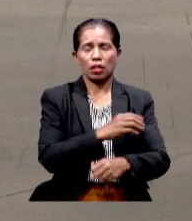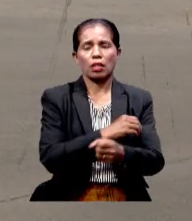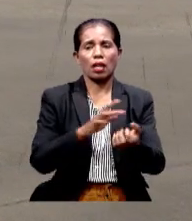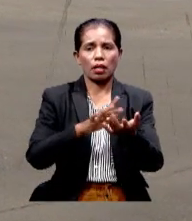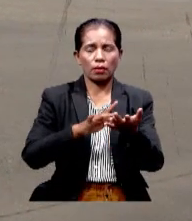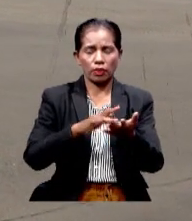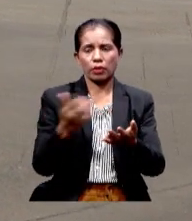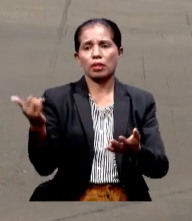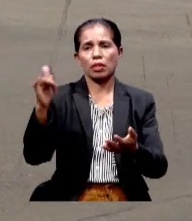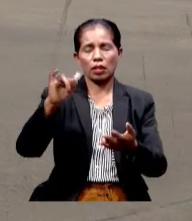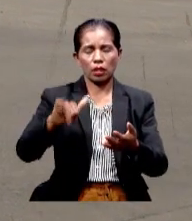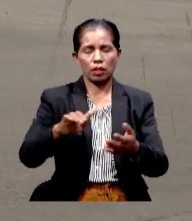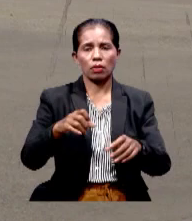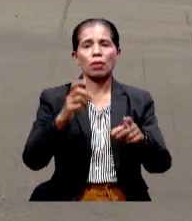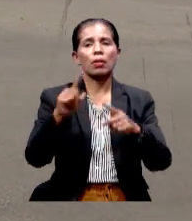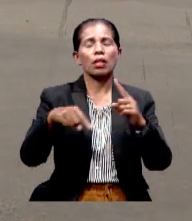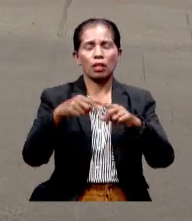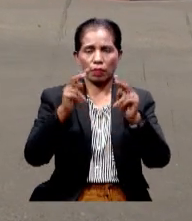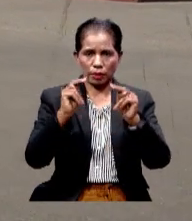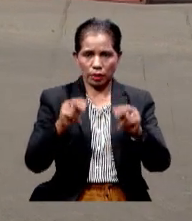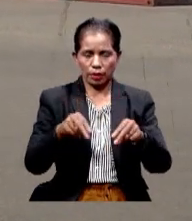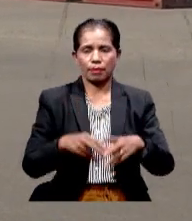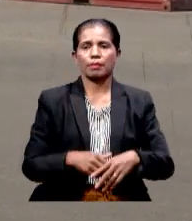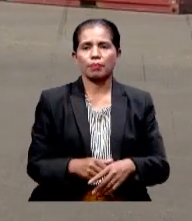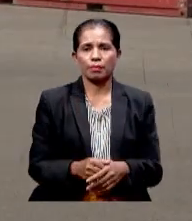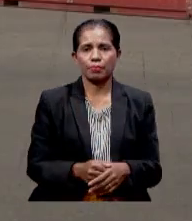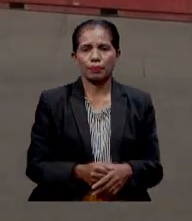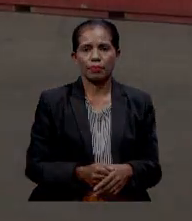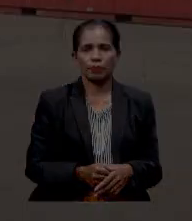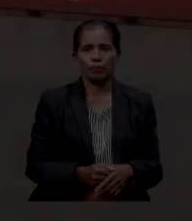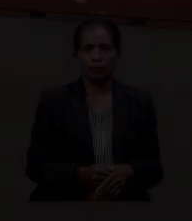e a território nacional ba inhira precisa. Santina de Jesus, Tomás Soares, GMN.